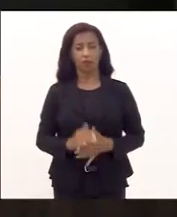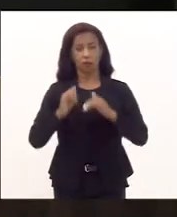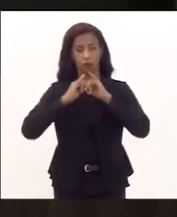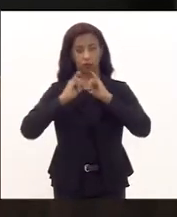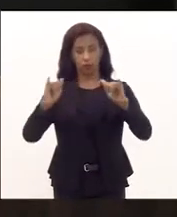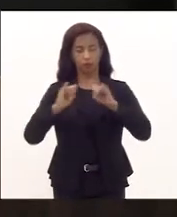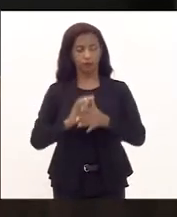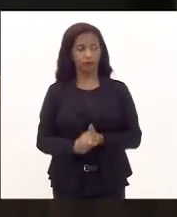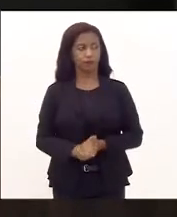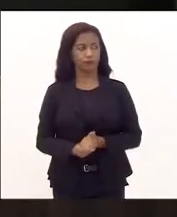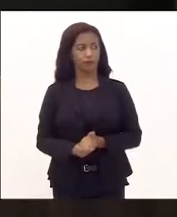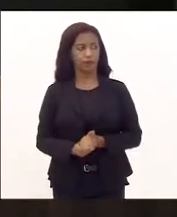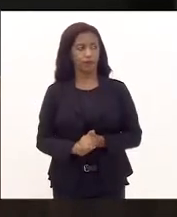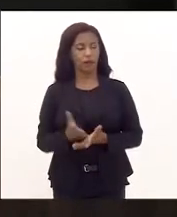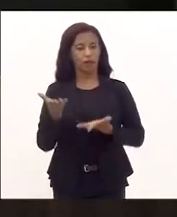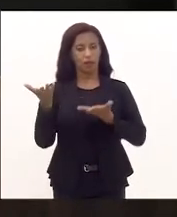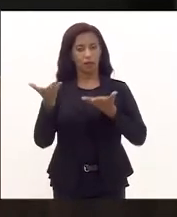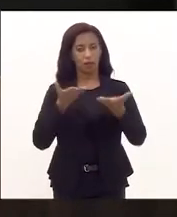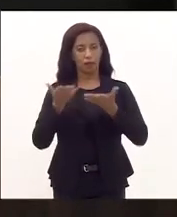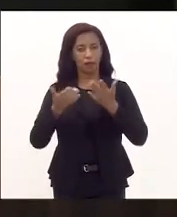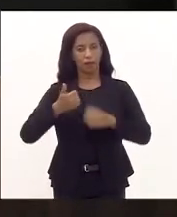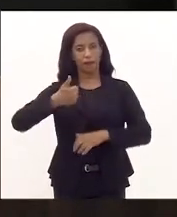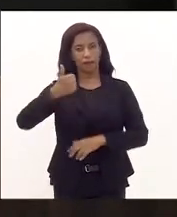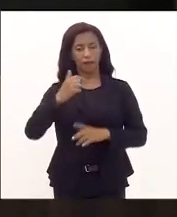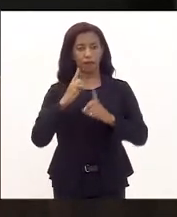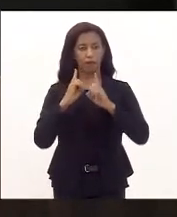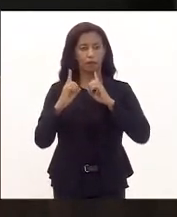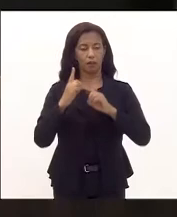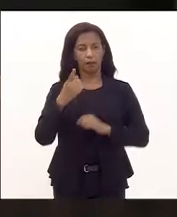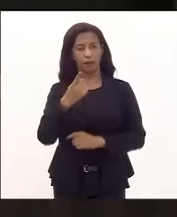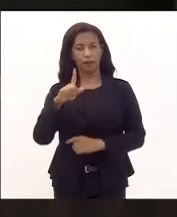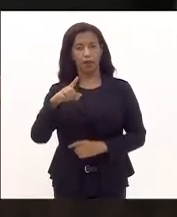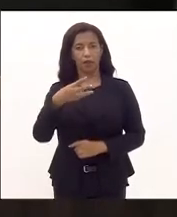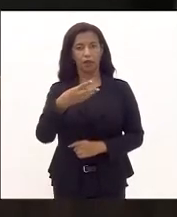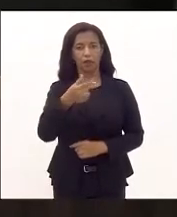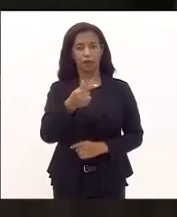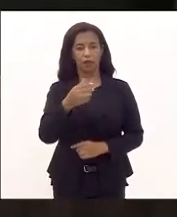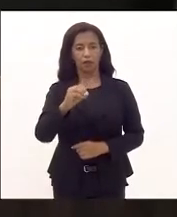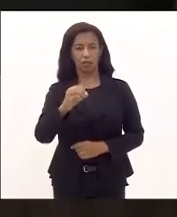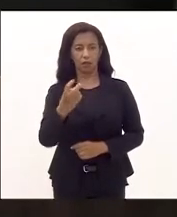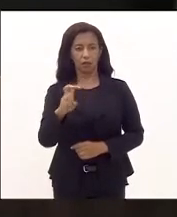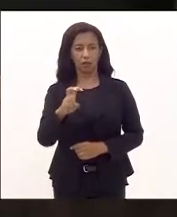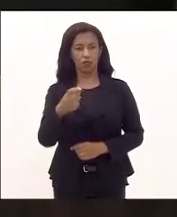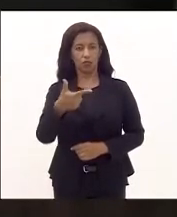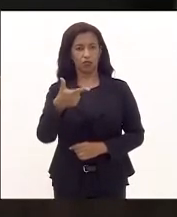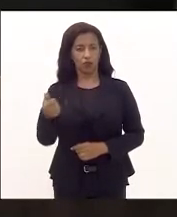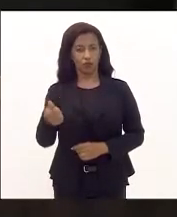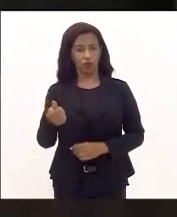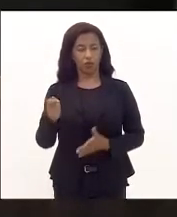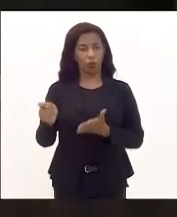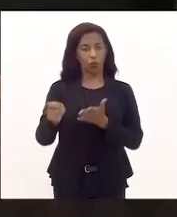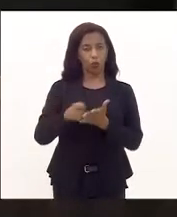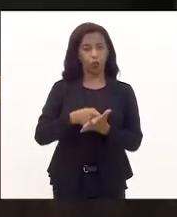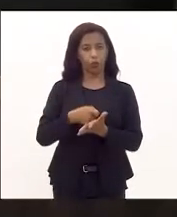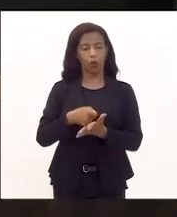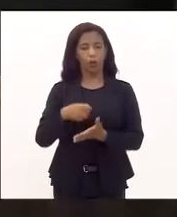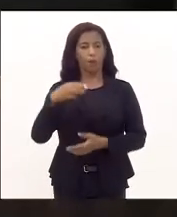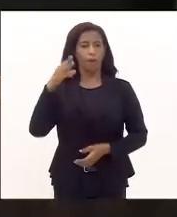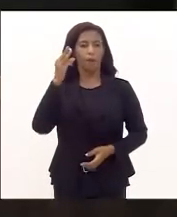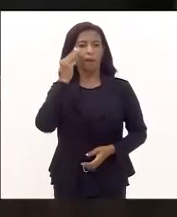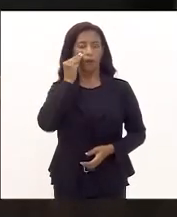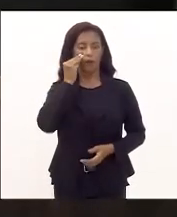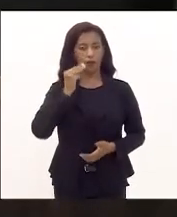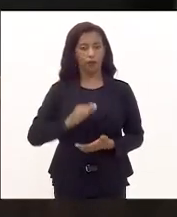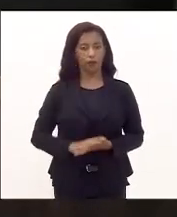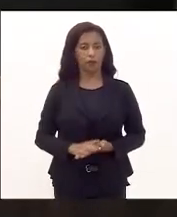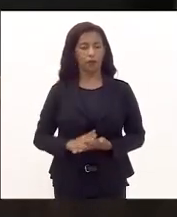Anuncio, em tramitação ordinária e primeira discussão, projeto de lei 3705 de 21, de autoria da deputada Mônica